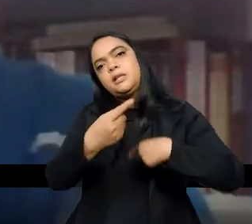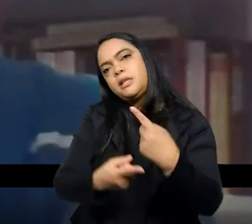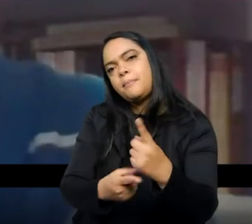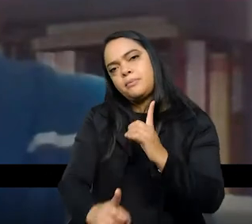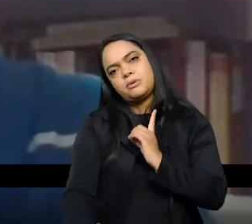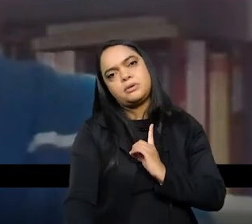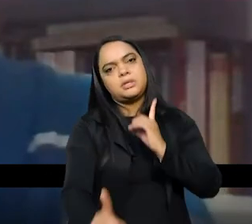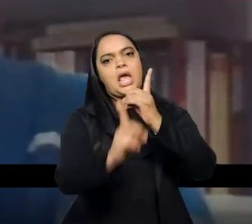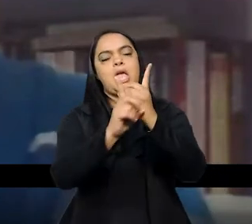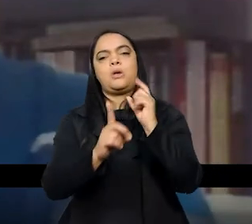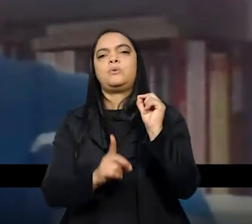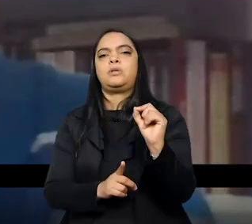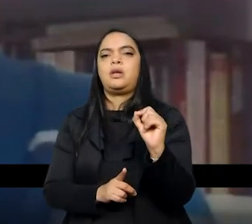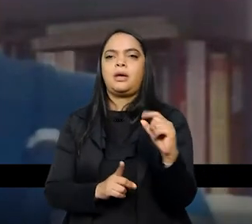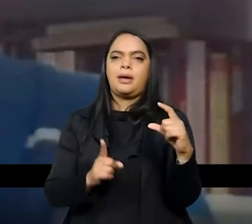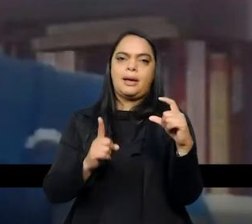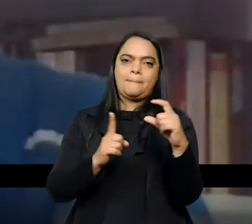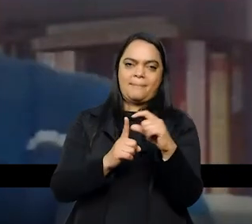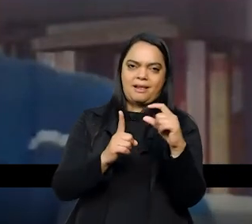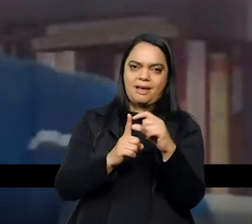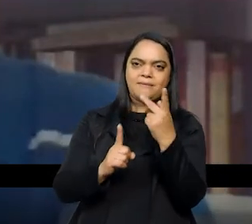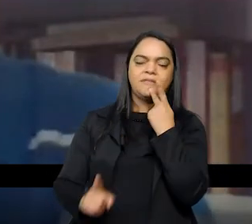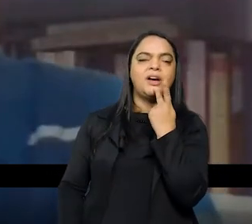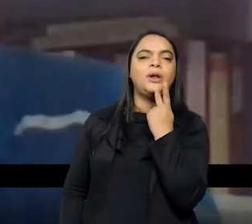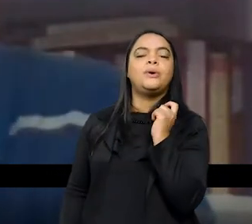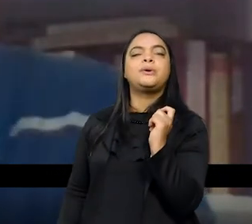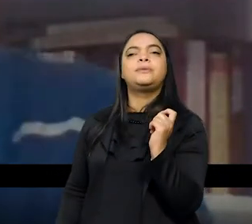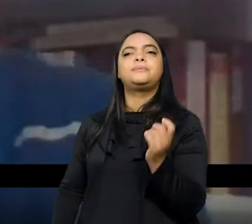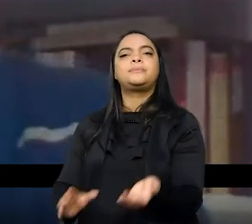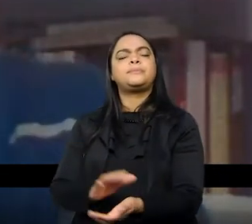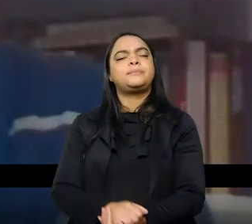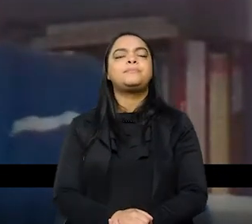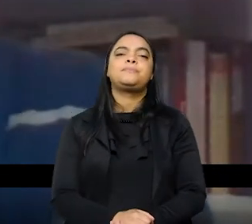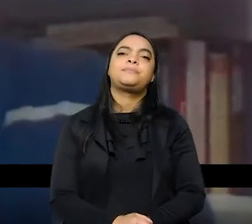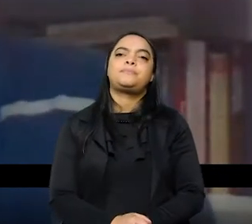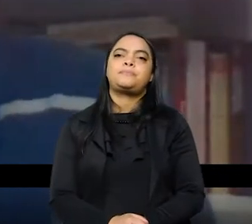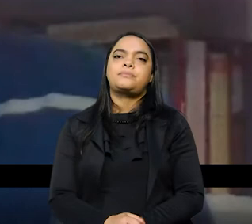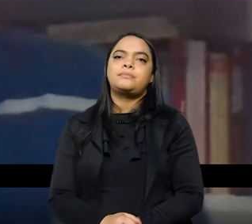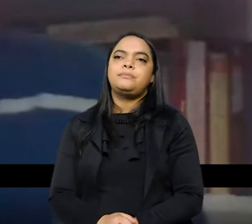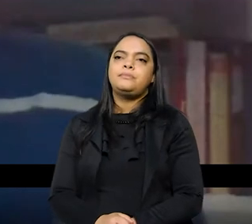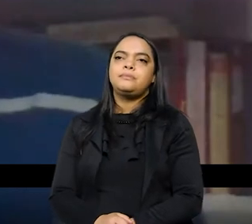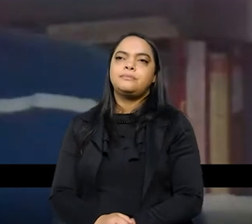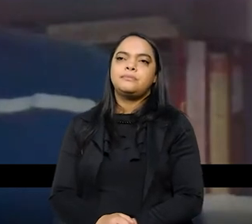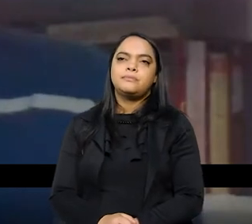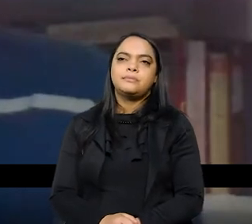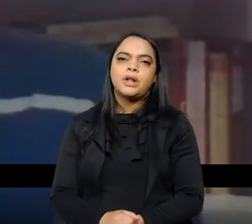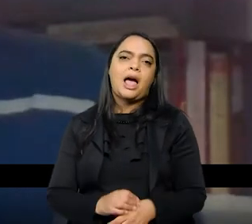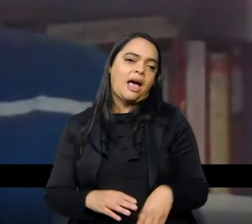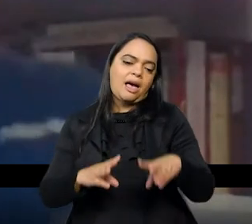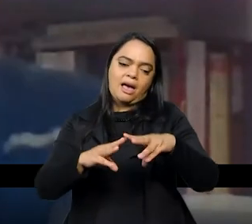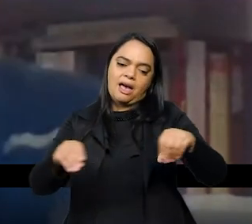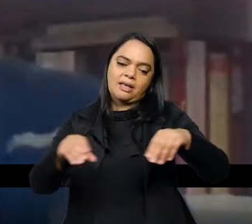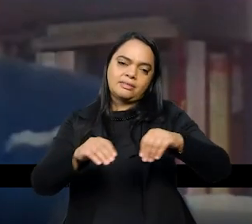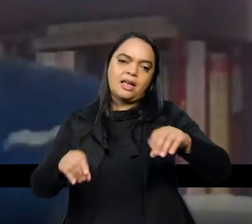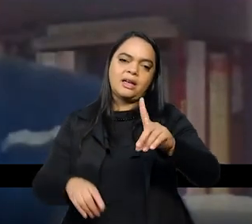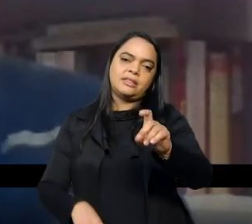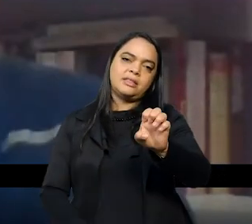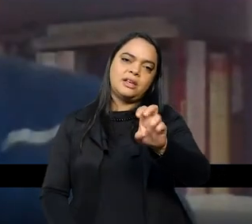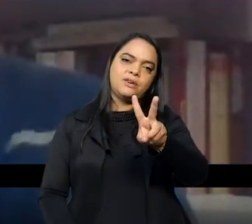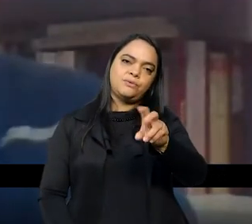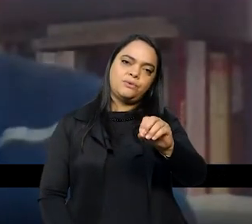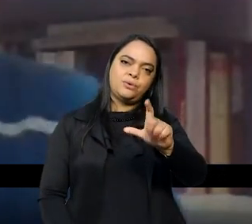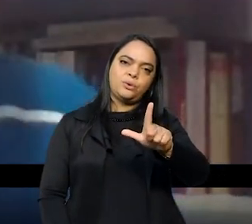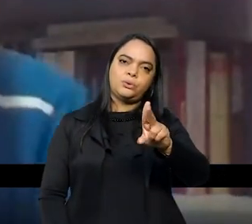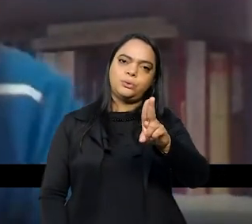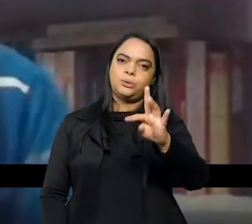lá de um deles dizendo que como a terra era devoluta, eles resolveram então ficar na localidade. Então eu